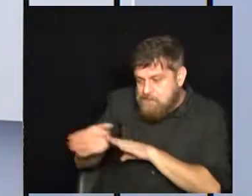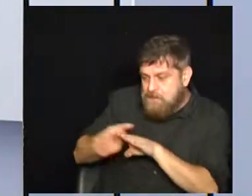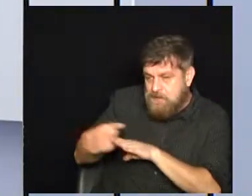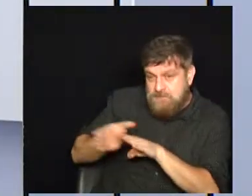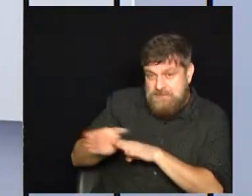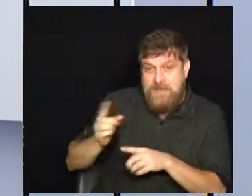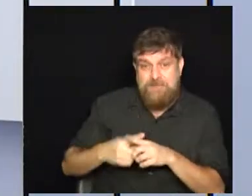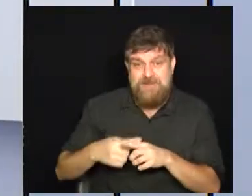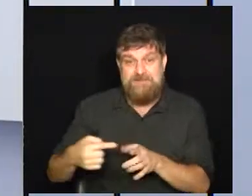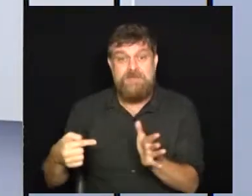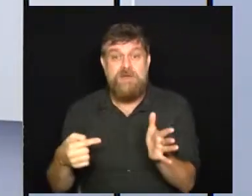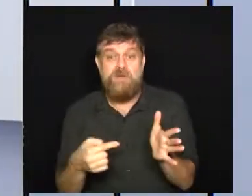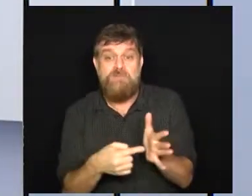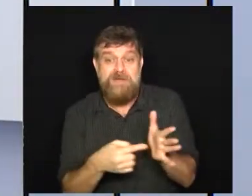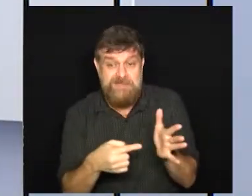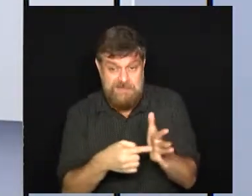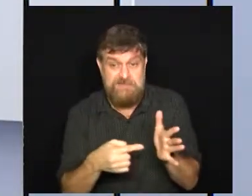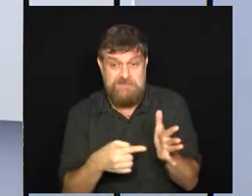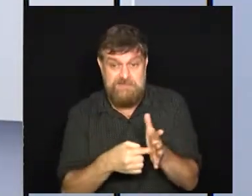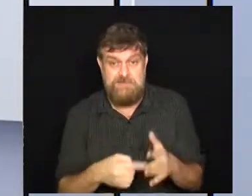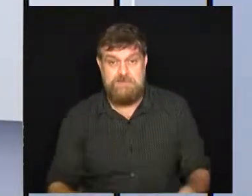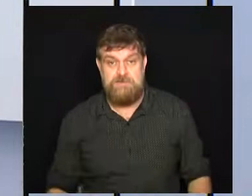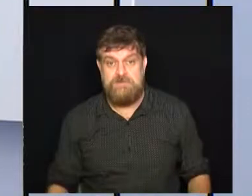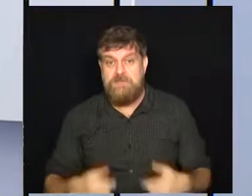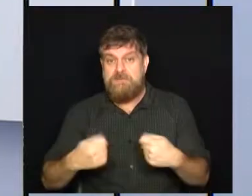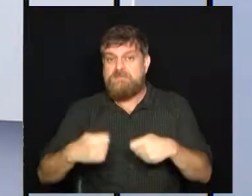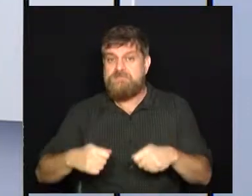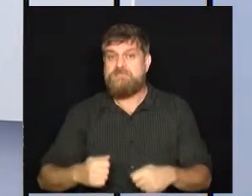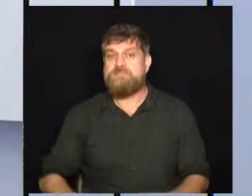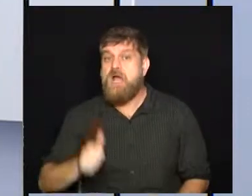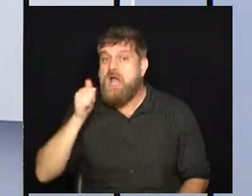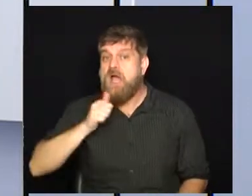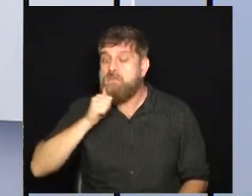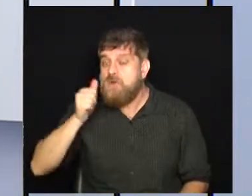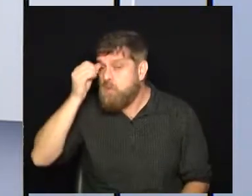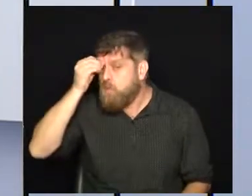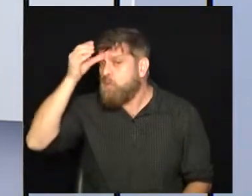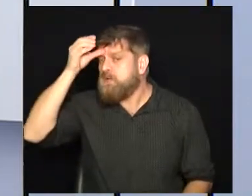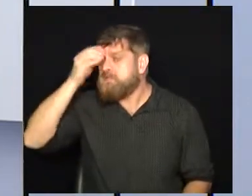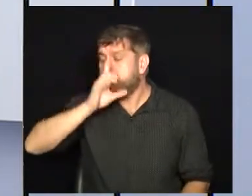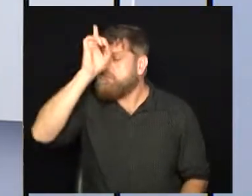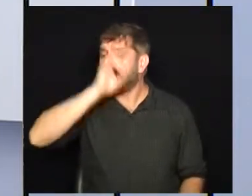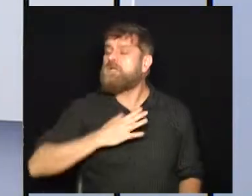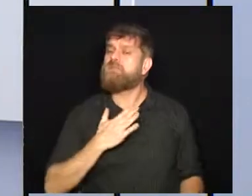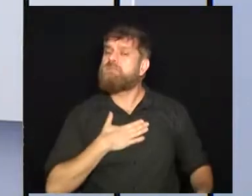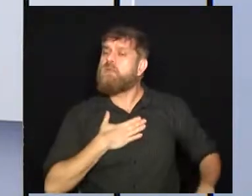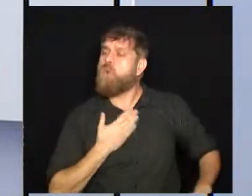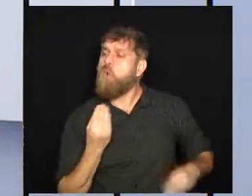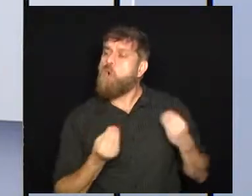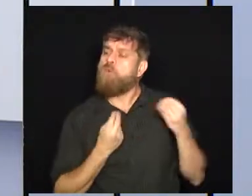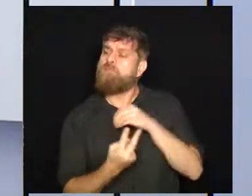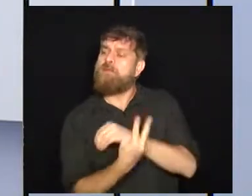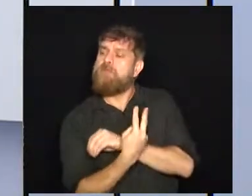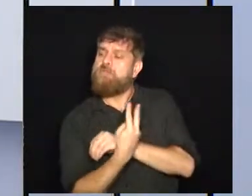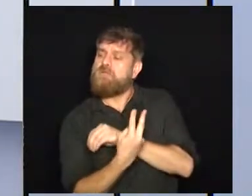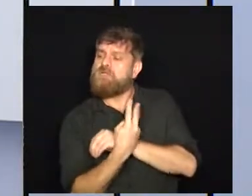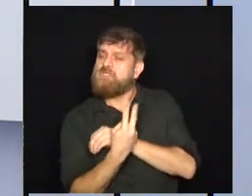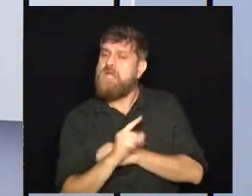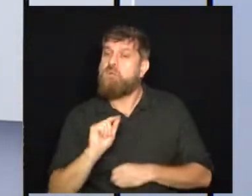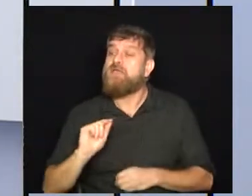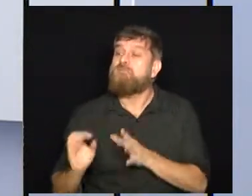uma denúncia é necessário que a mulher tenha conhecimento de quais são os seus direitos, como que ela pode ser protegida,